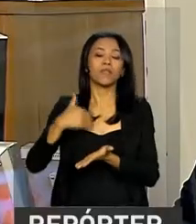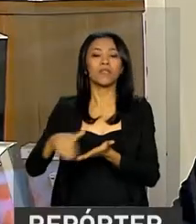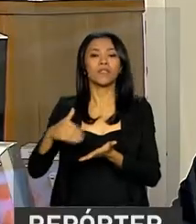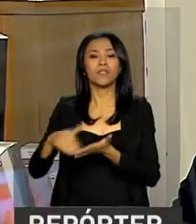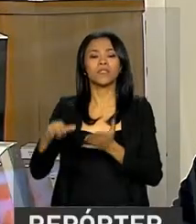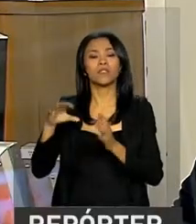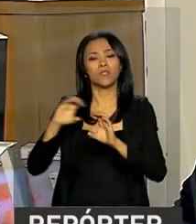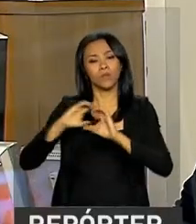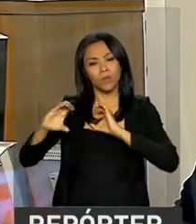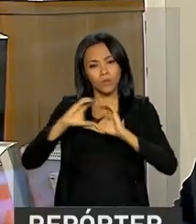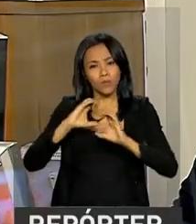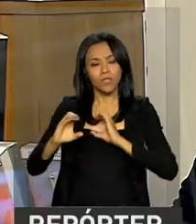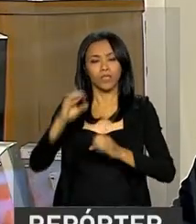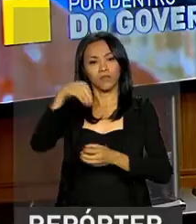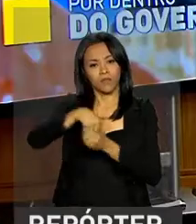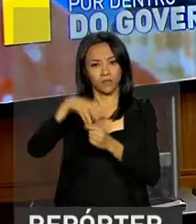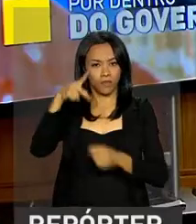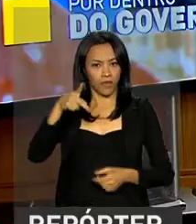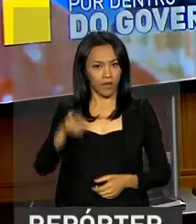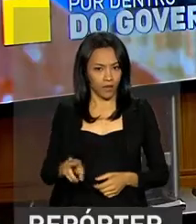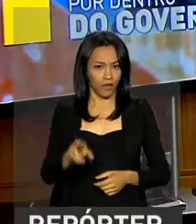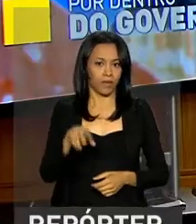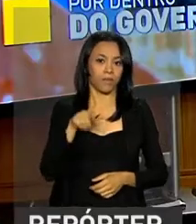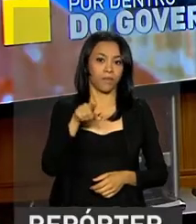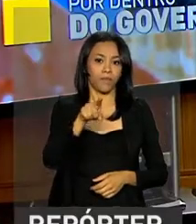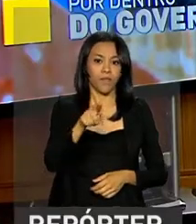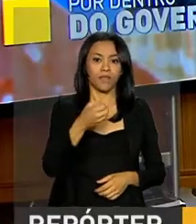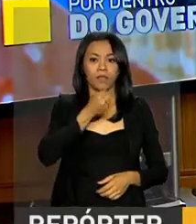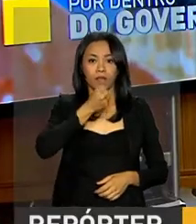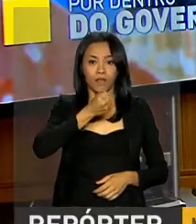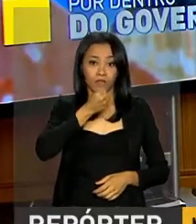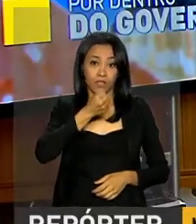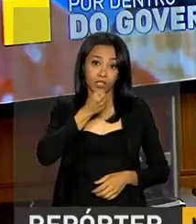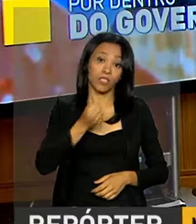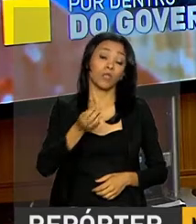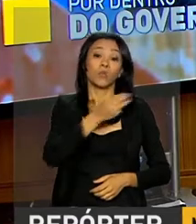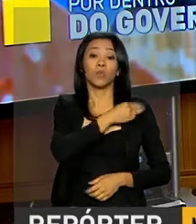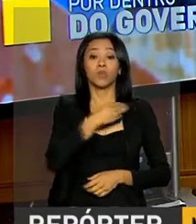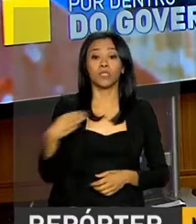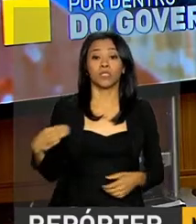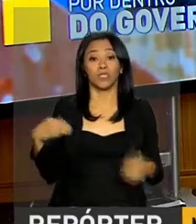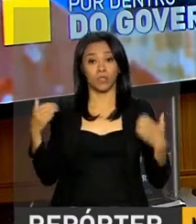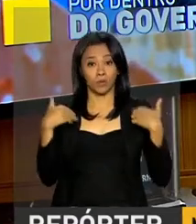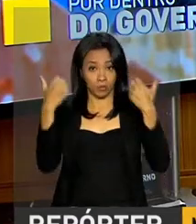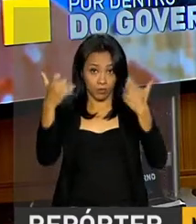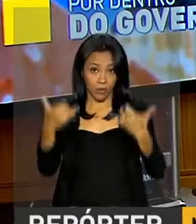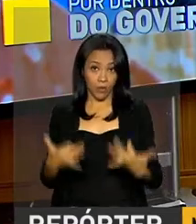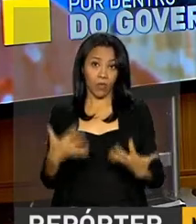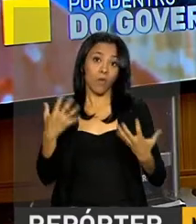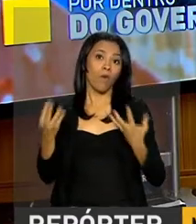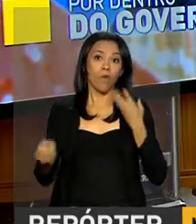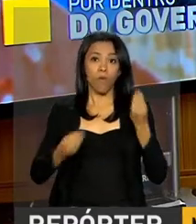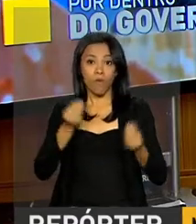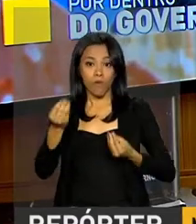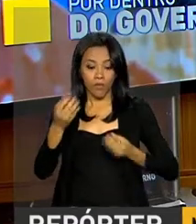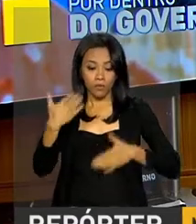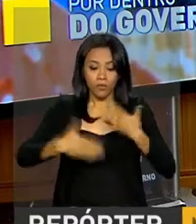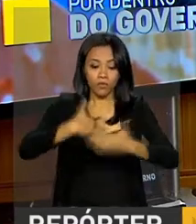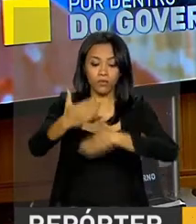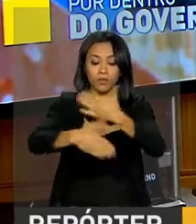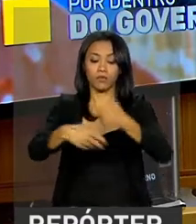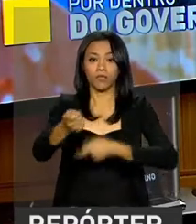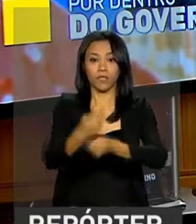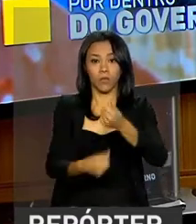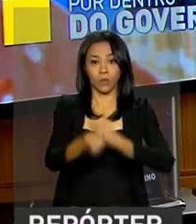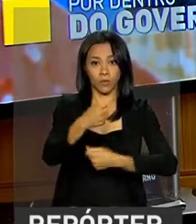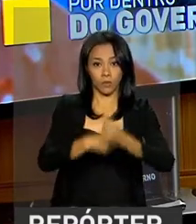da presidência da república na entrevista henrique meirelles falou sobre a perspectiva de crescimento da economia em